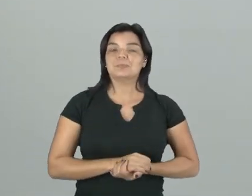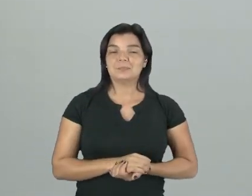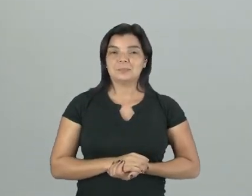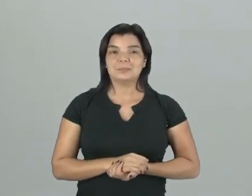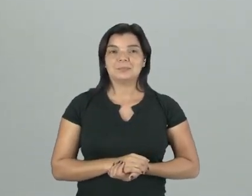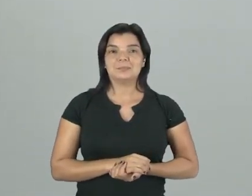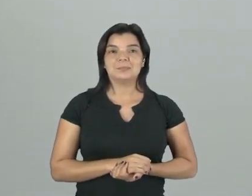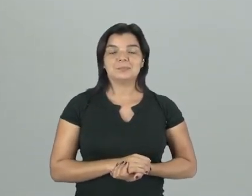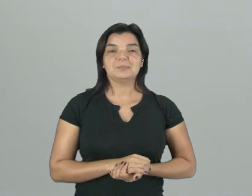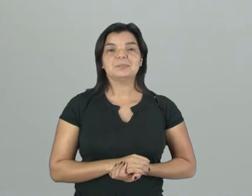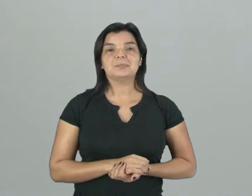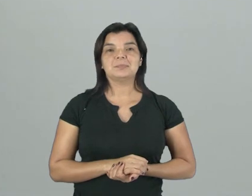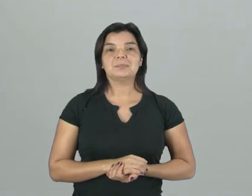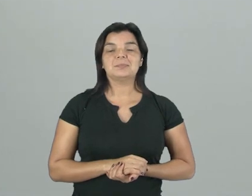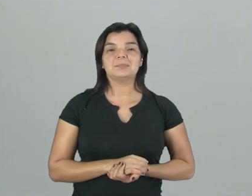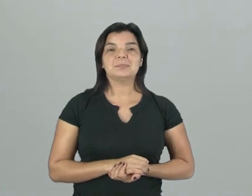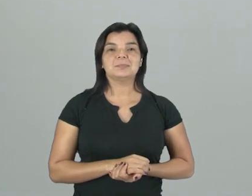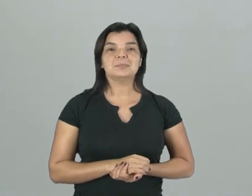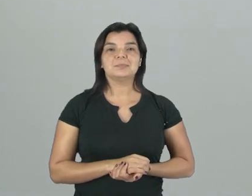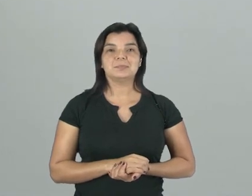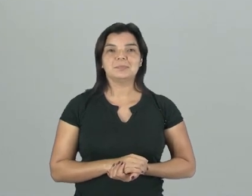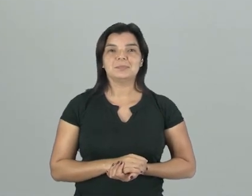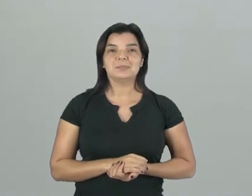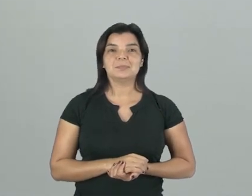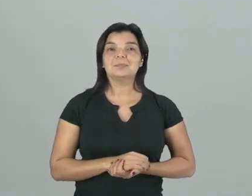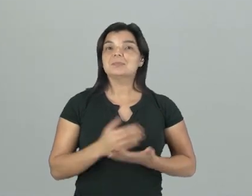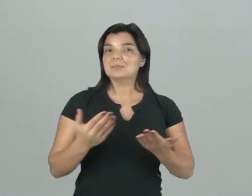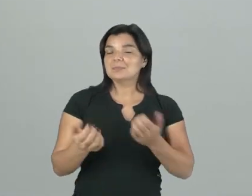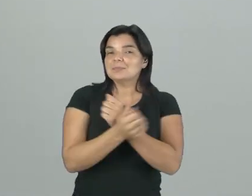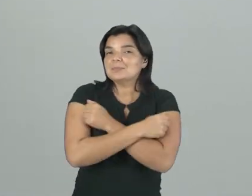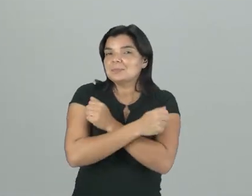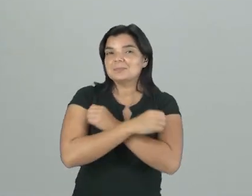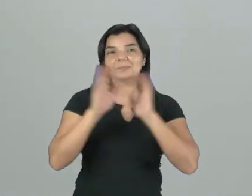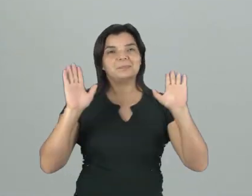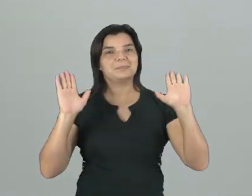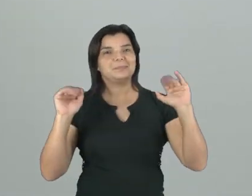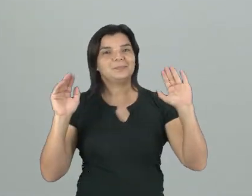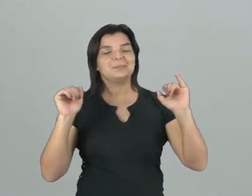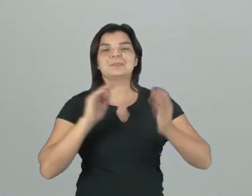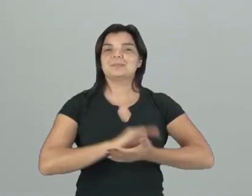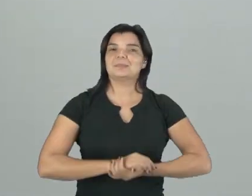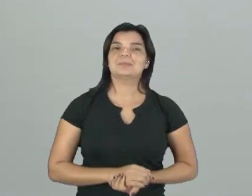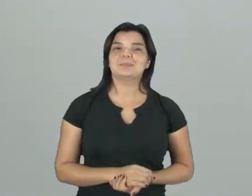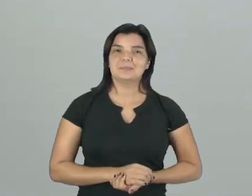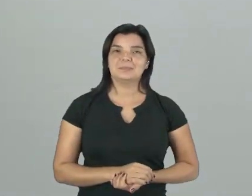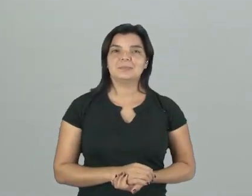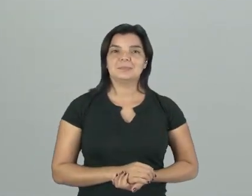basta acessar a plataforma Eduque. Um abraço e até a próxima!